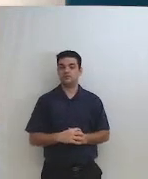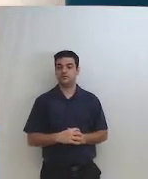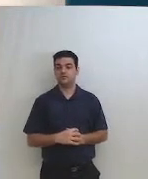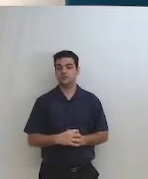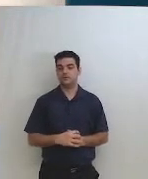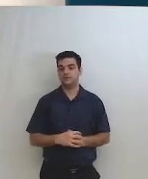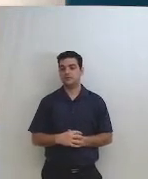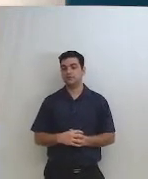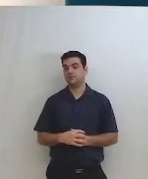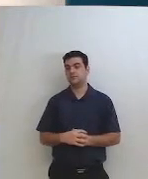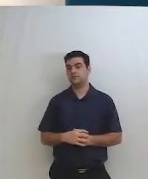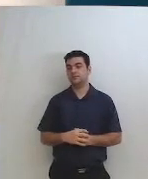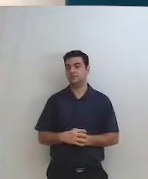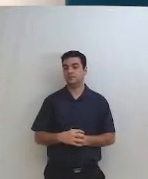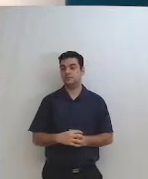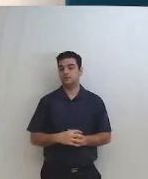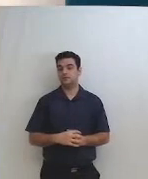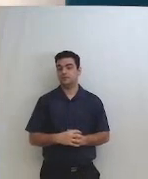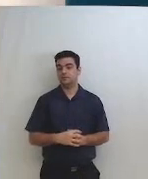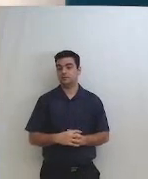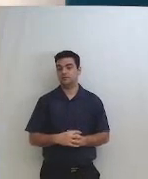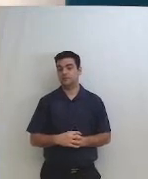Exclusão.